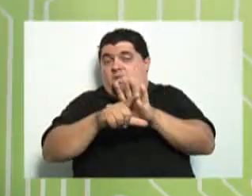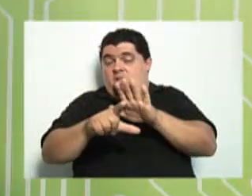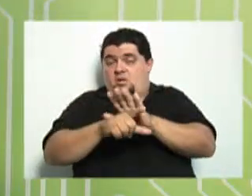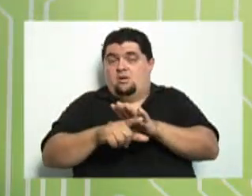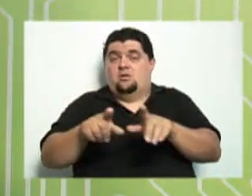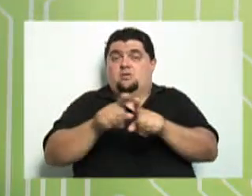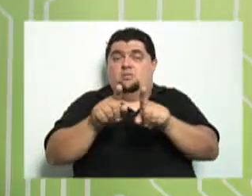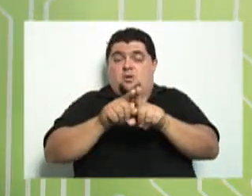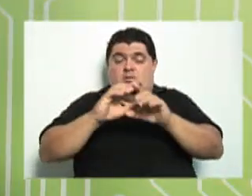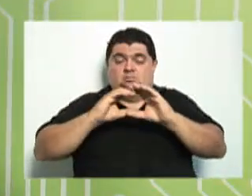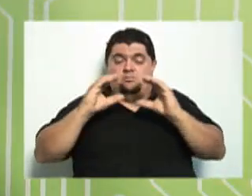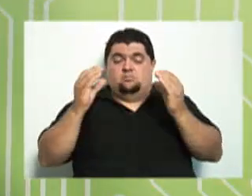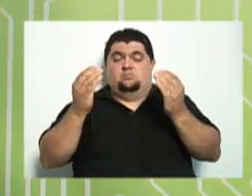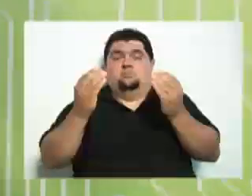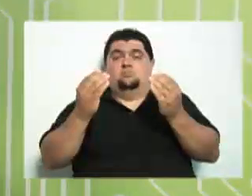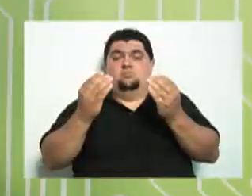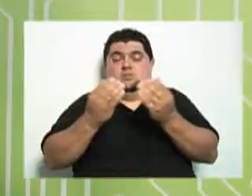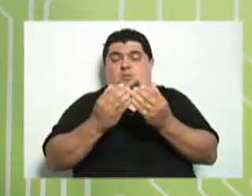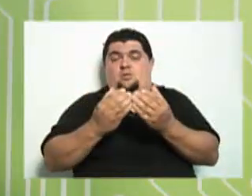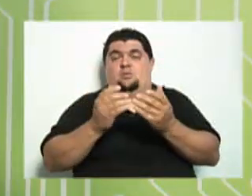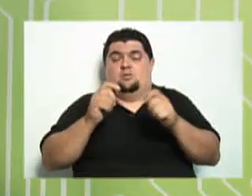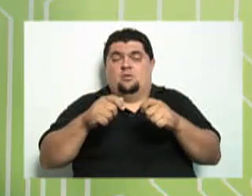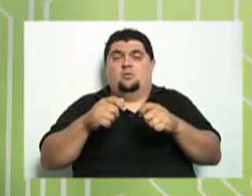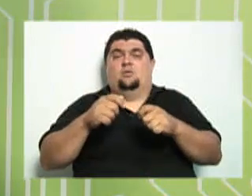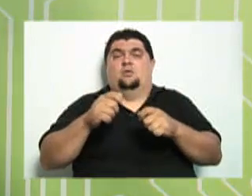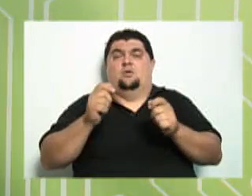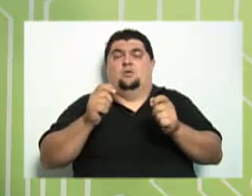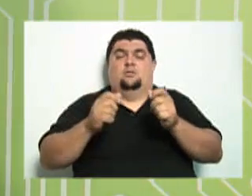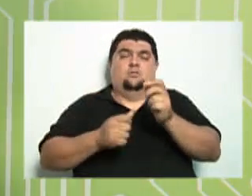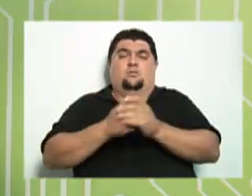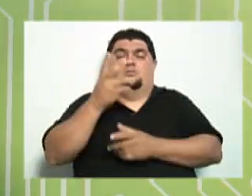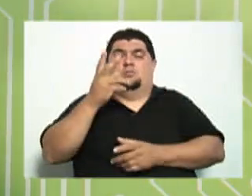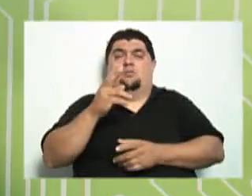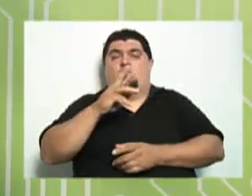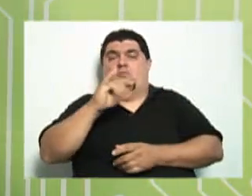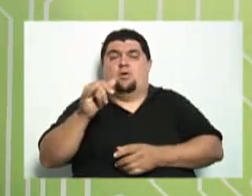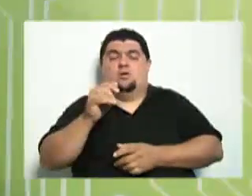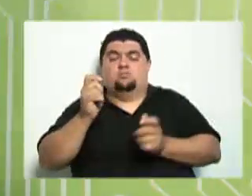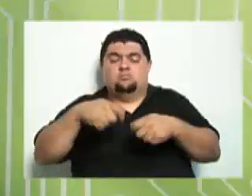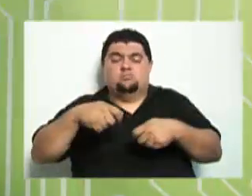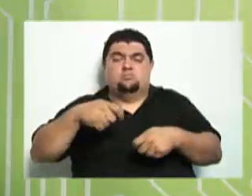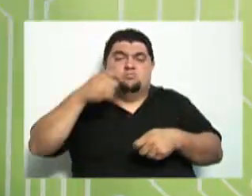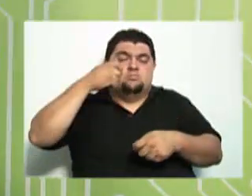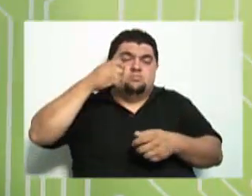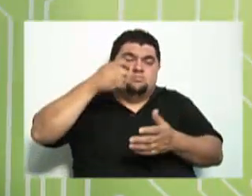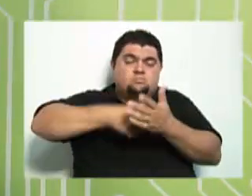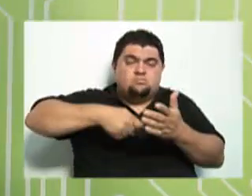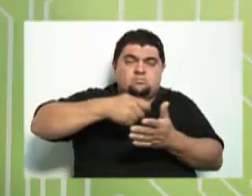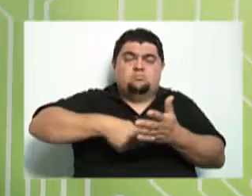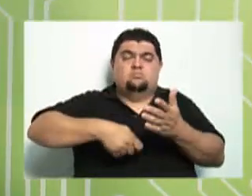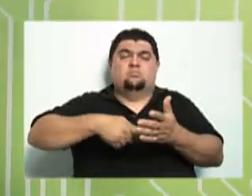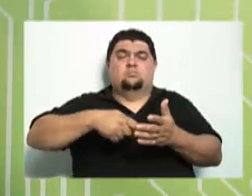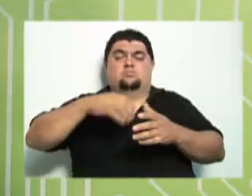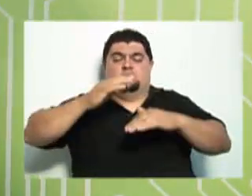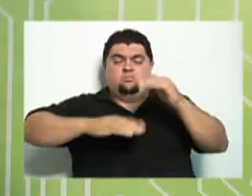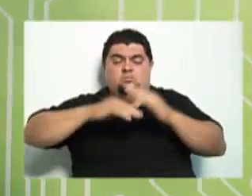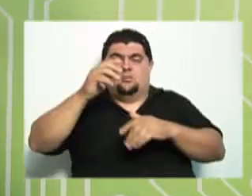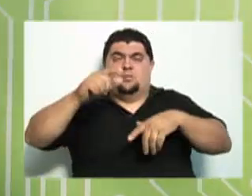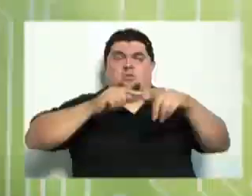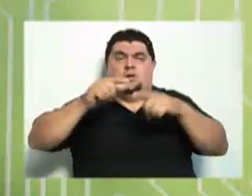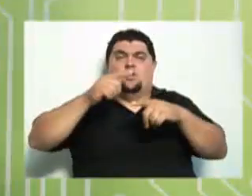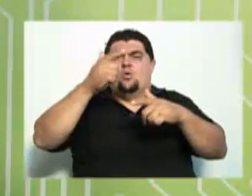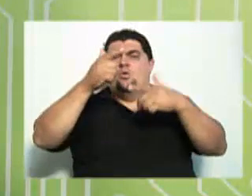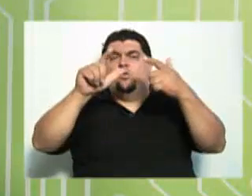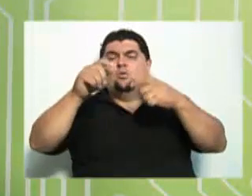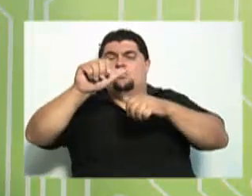as cooperativas é uma mudança também institucional, que ela vai permitir, né, uma profissionalização do trabalho. Outras mudanças